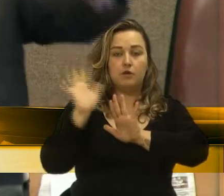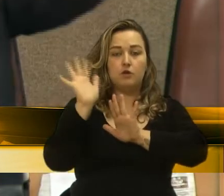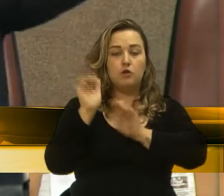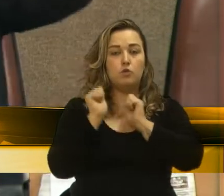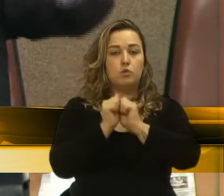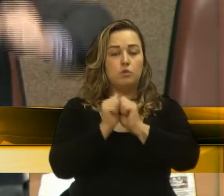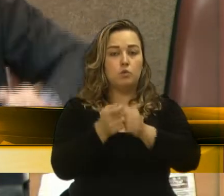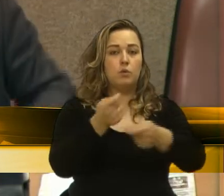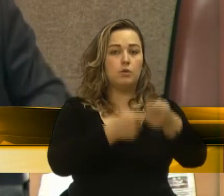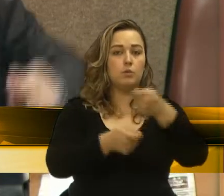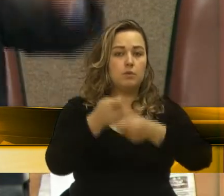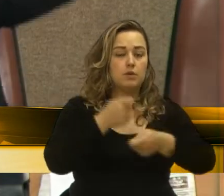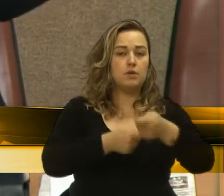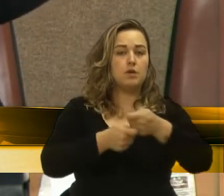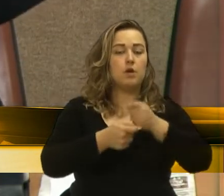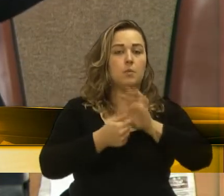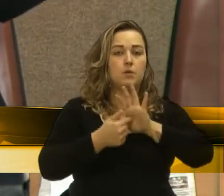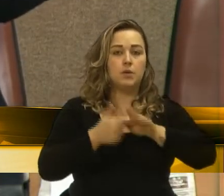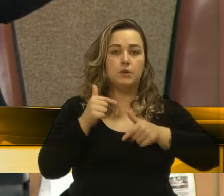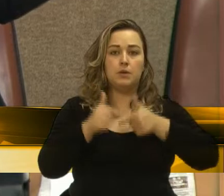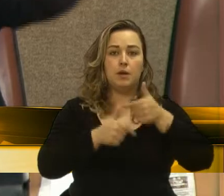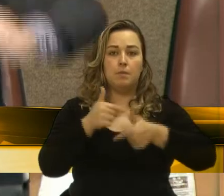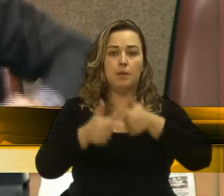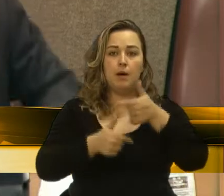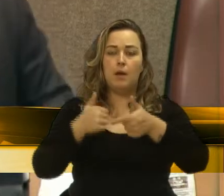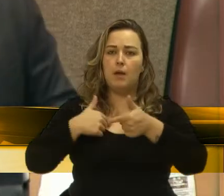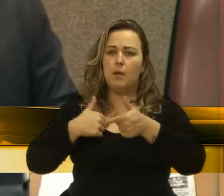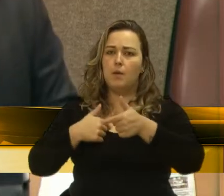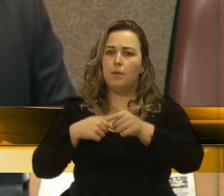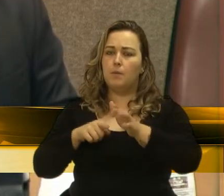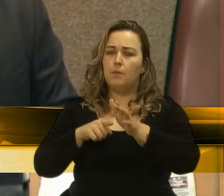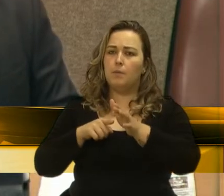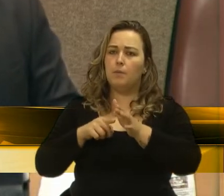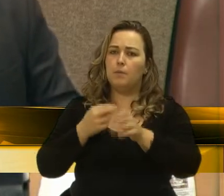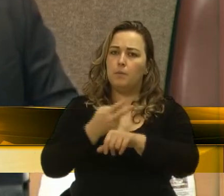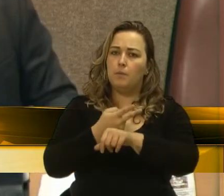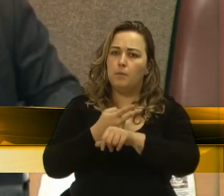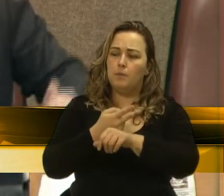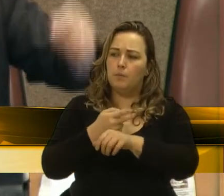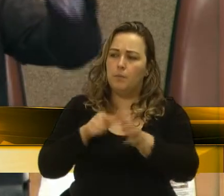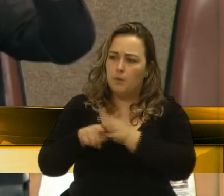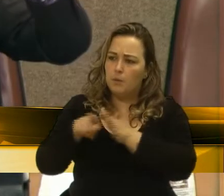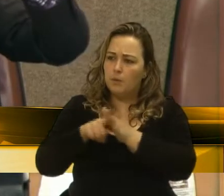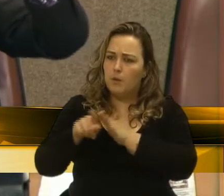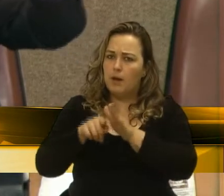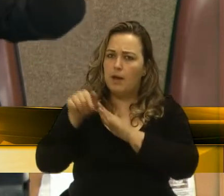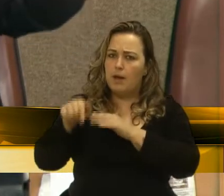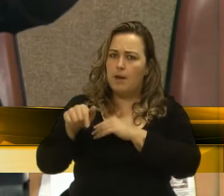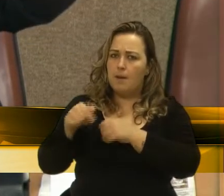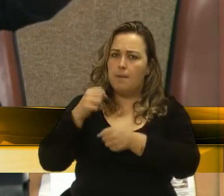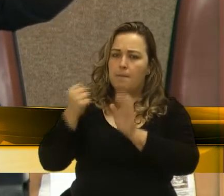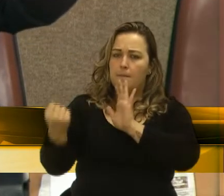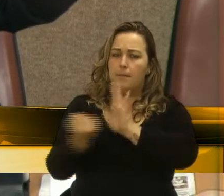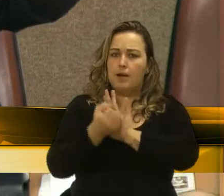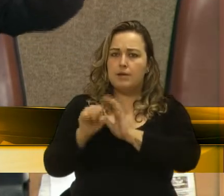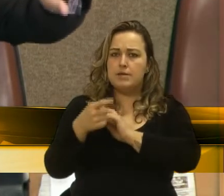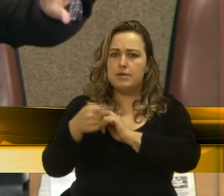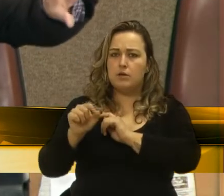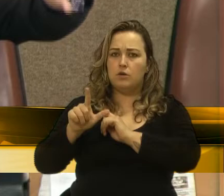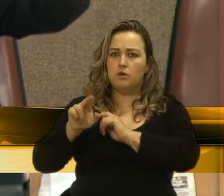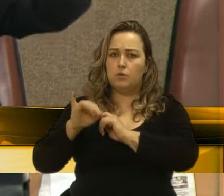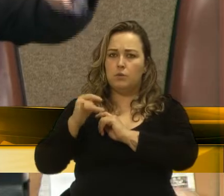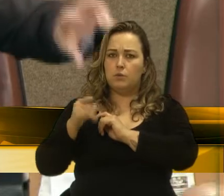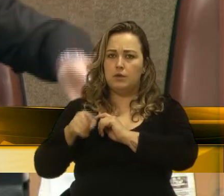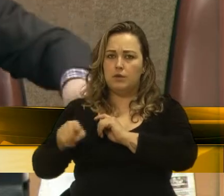administrações. Eu fui perguntar para ela esta marca São Luís Patrimônio da Humanidade. E ela disse que esses desenhos